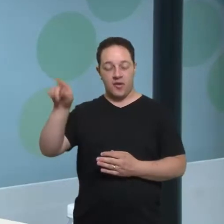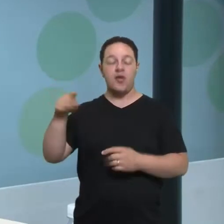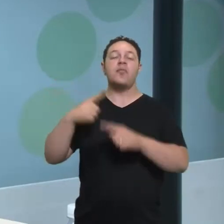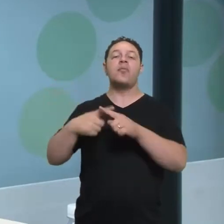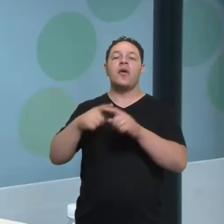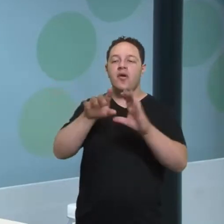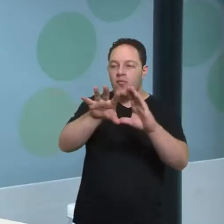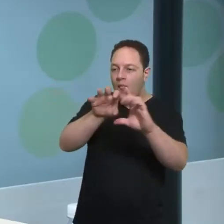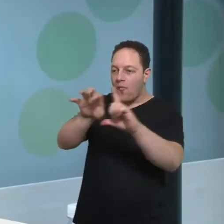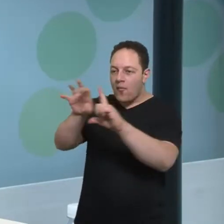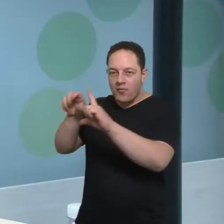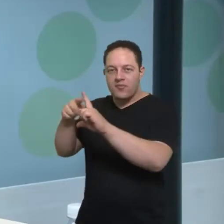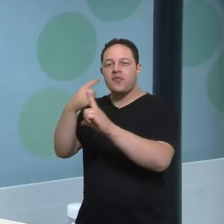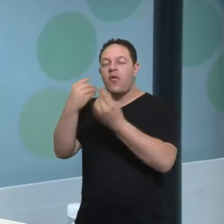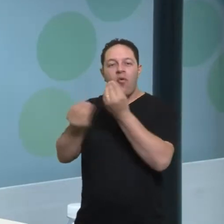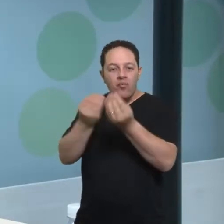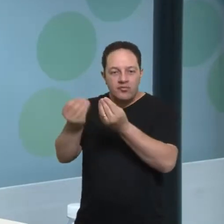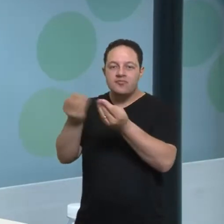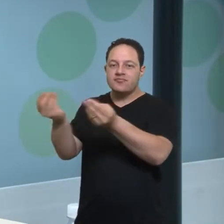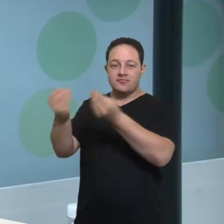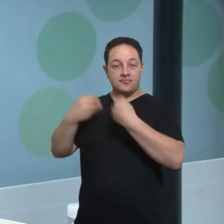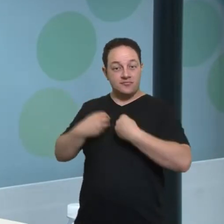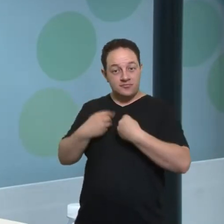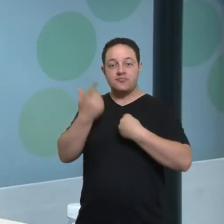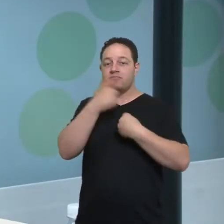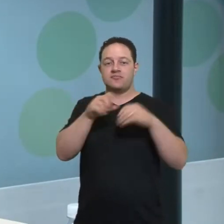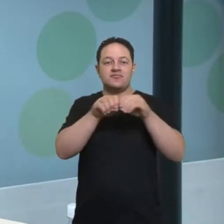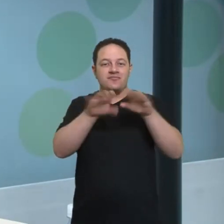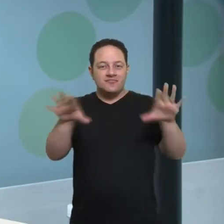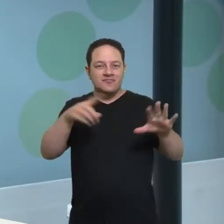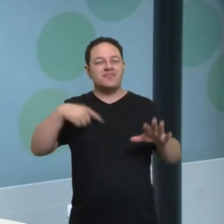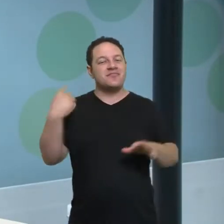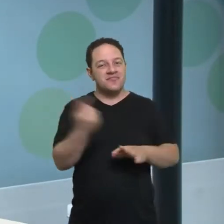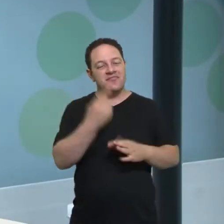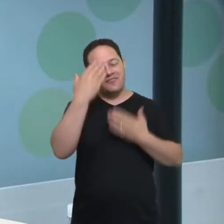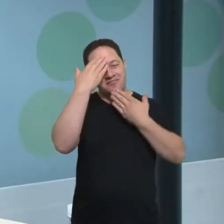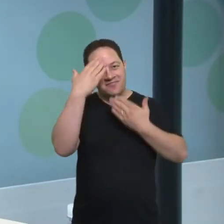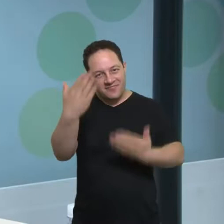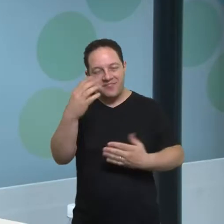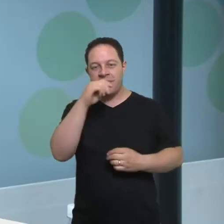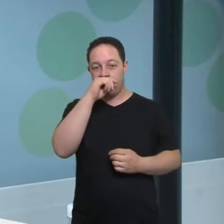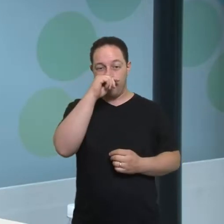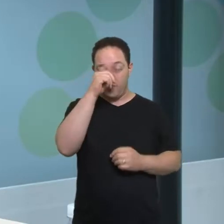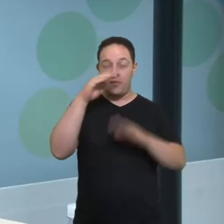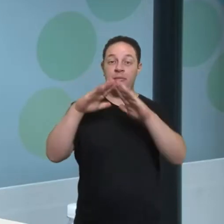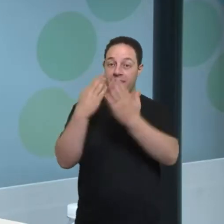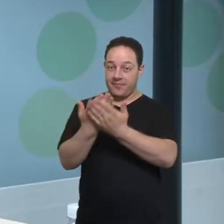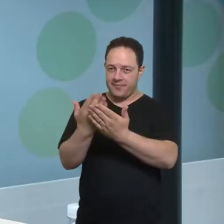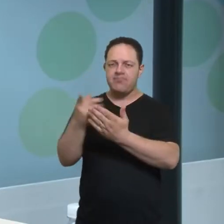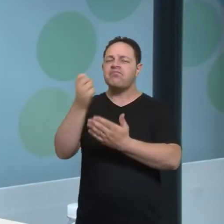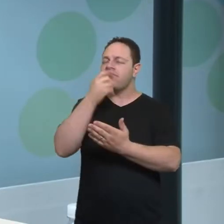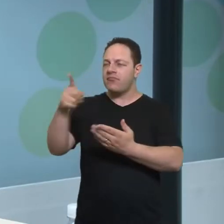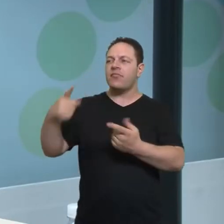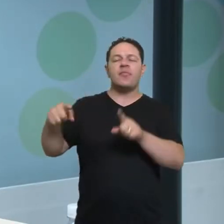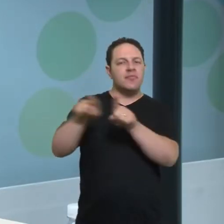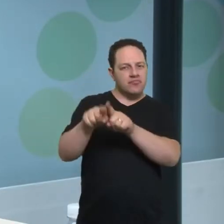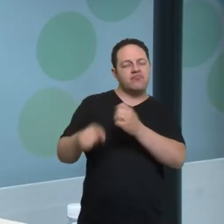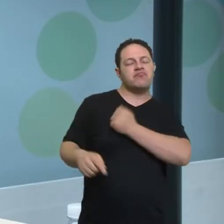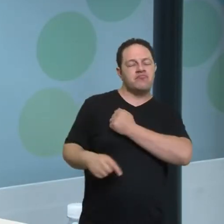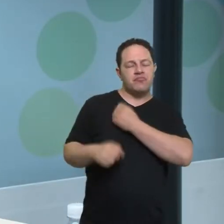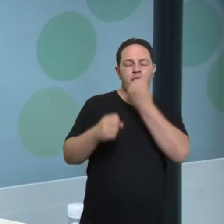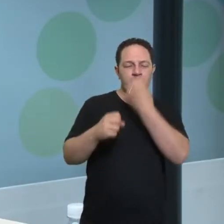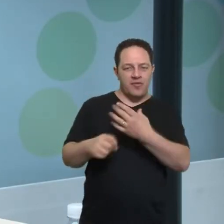reproduzir esse material e por ter compartilhado conosco é uma escola muito parceira Nossa aqui